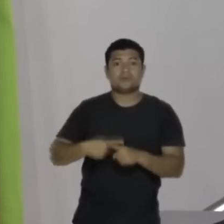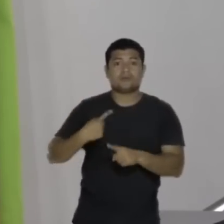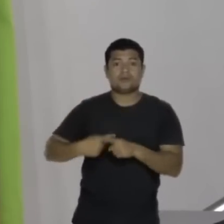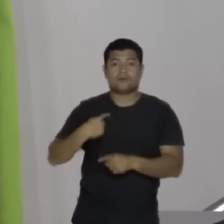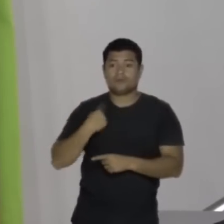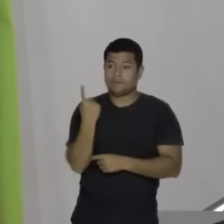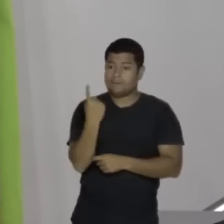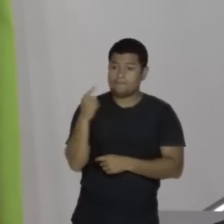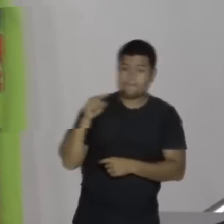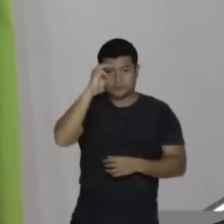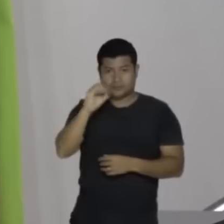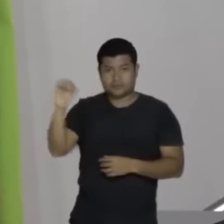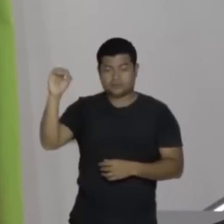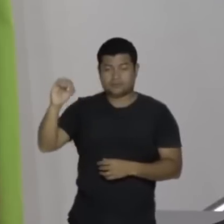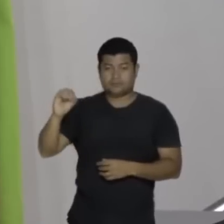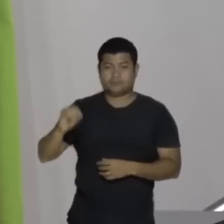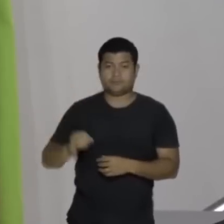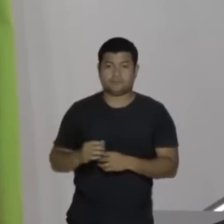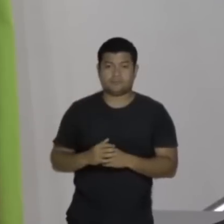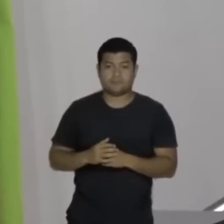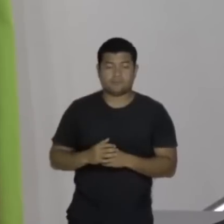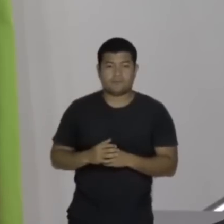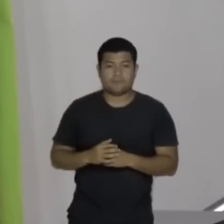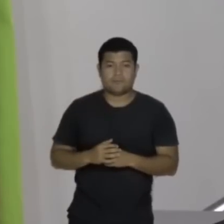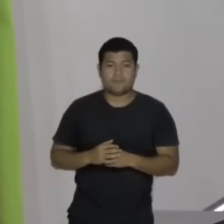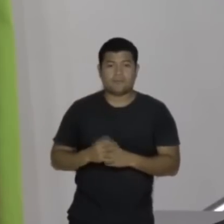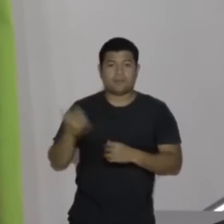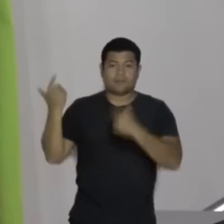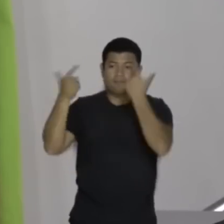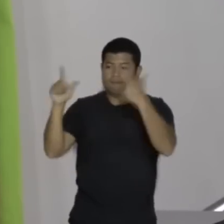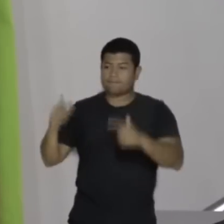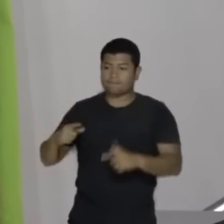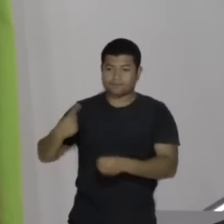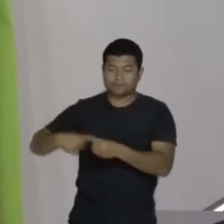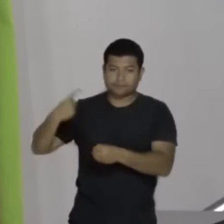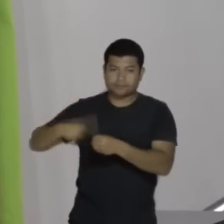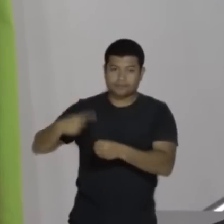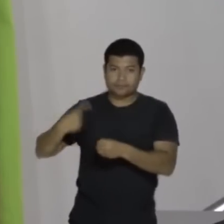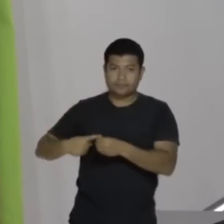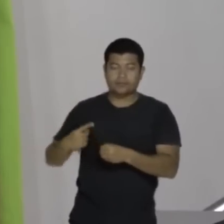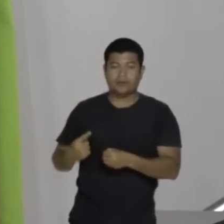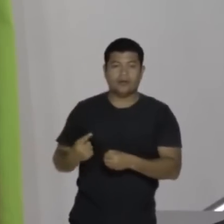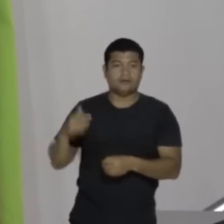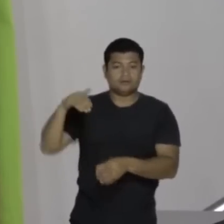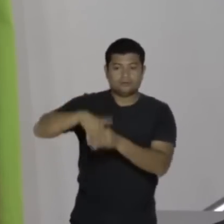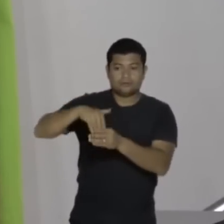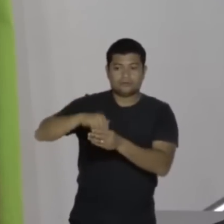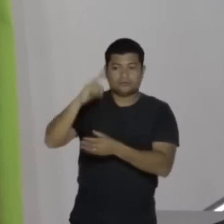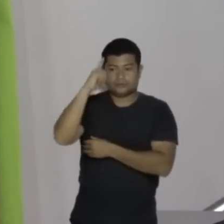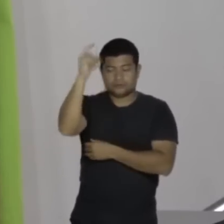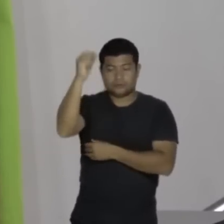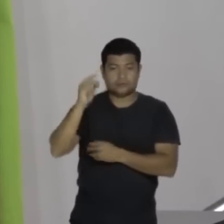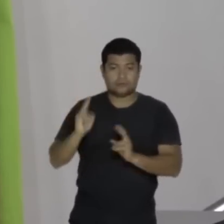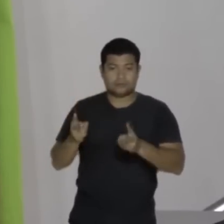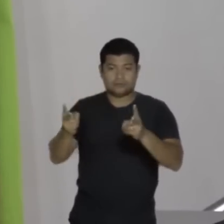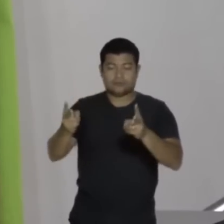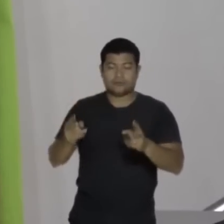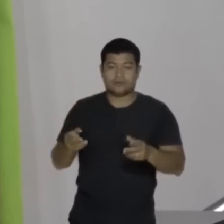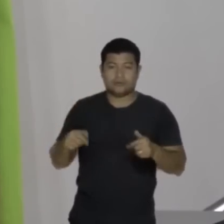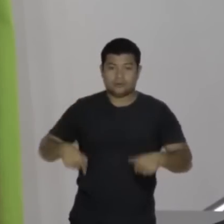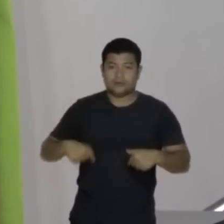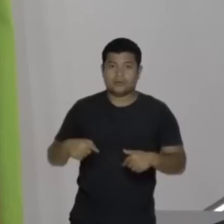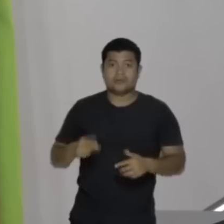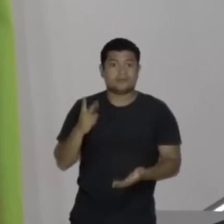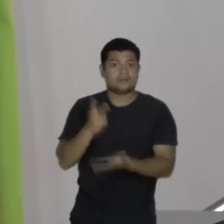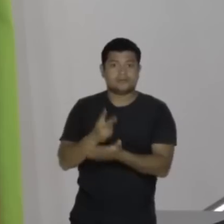1.189 votos em São Miguel do Oeste. E assim como em outras cidades onde tive uma votação expressiva, quero dizer aos meus eleitores que estarei sempre